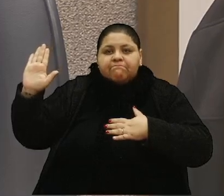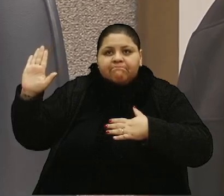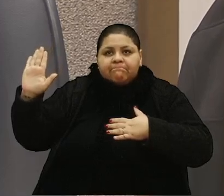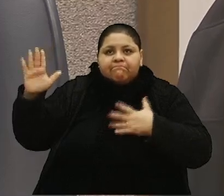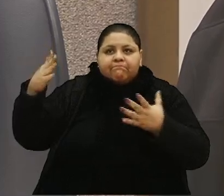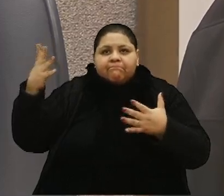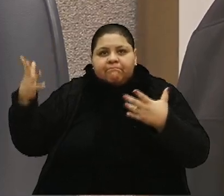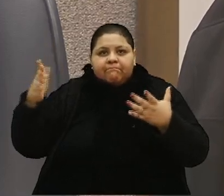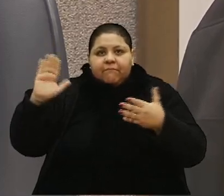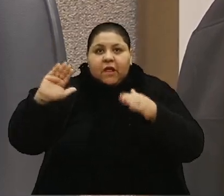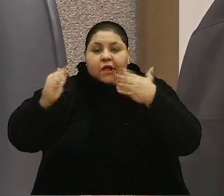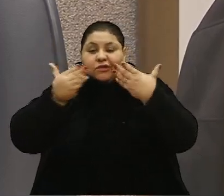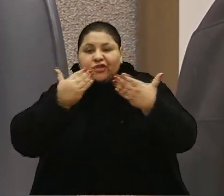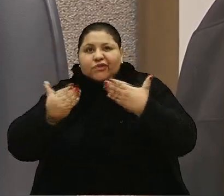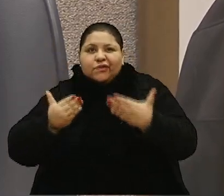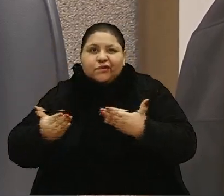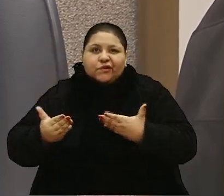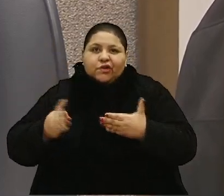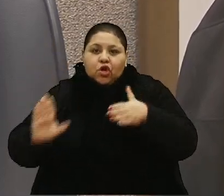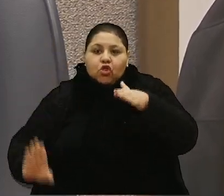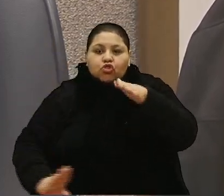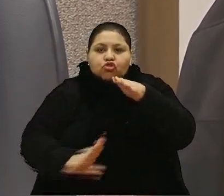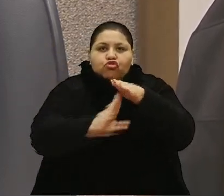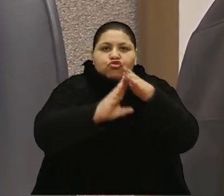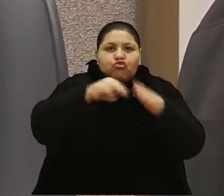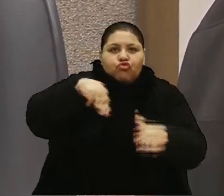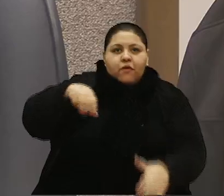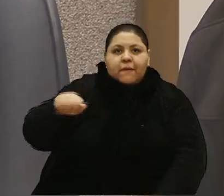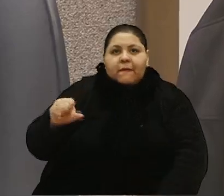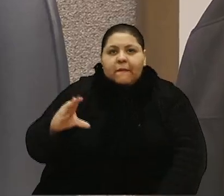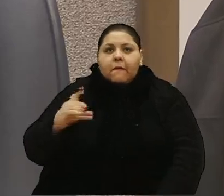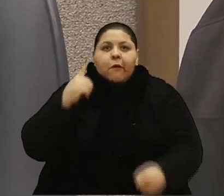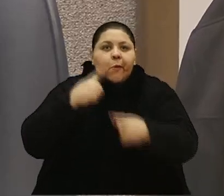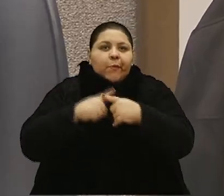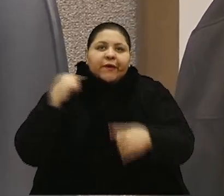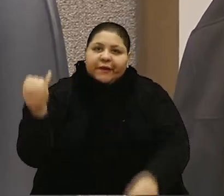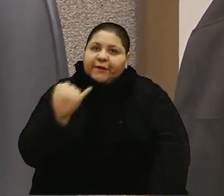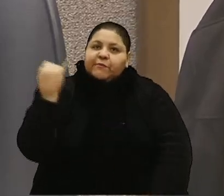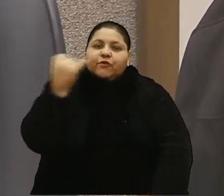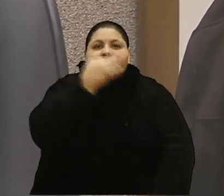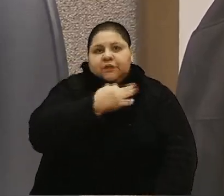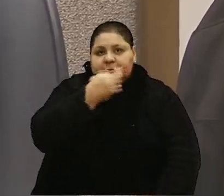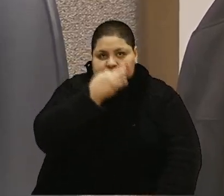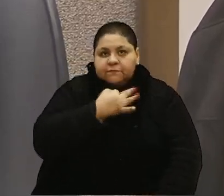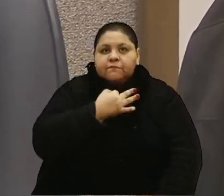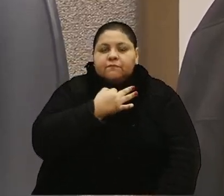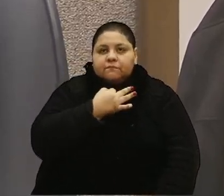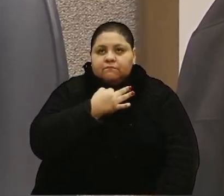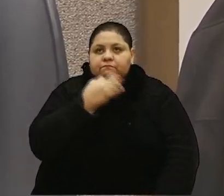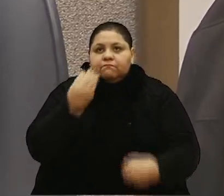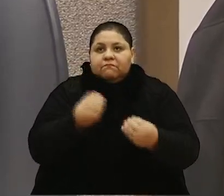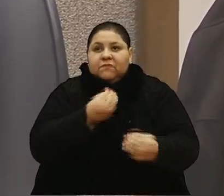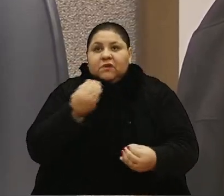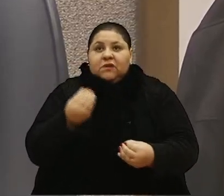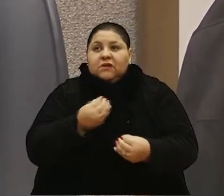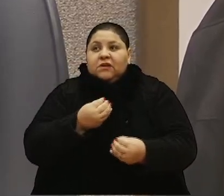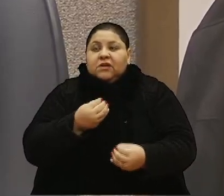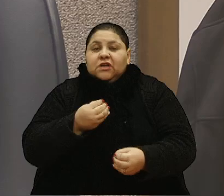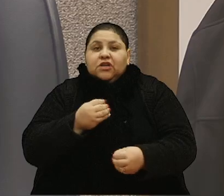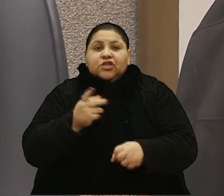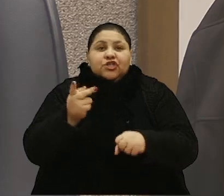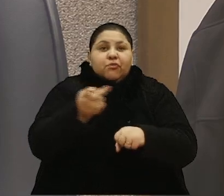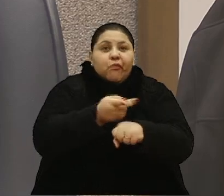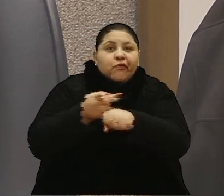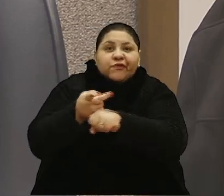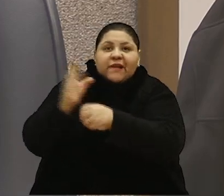de ser avaliada essa questão do teto MAC, que é uma coisa importantíssima para Caxias, né? Do ponto de vista de buscar recursos